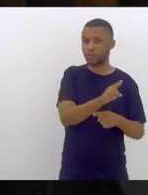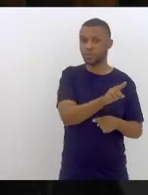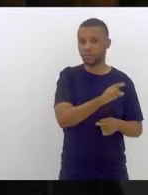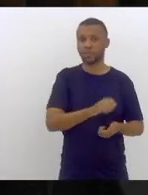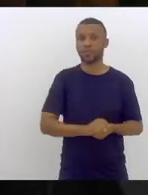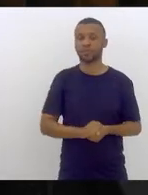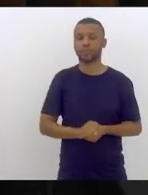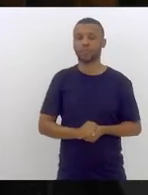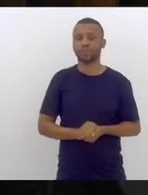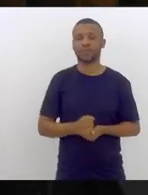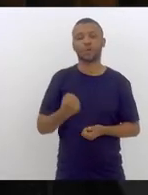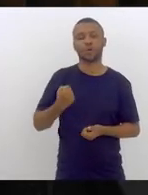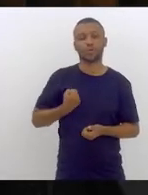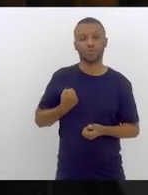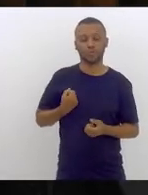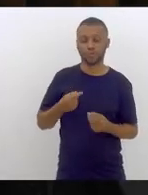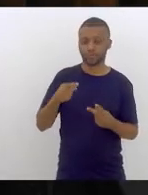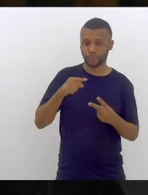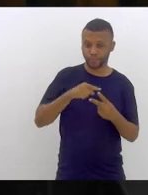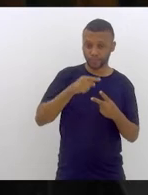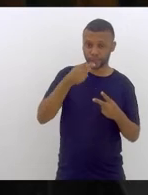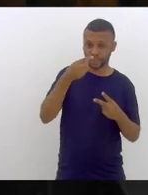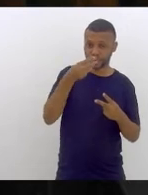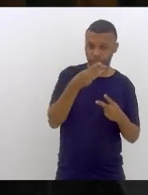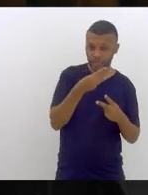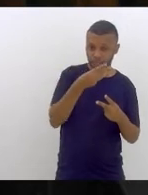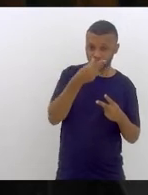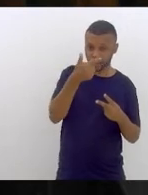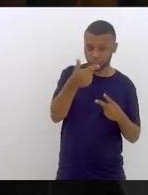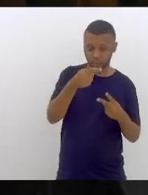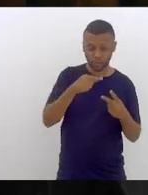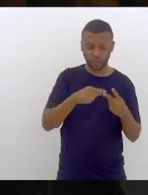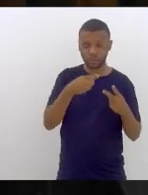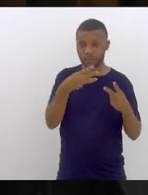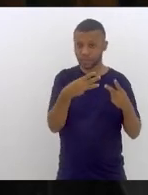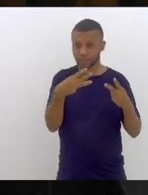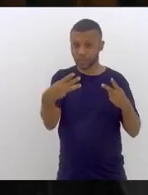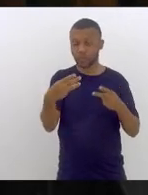números 32 e 33 de 21 informa